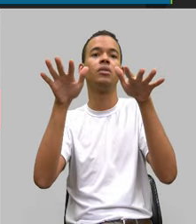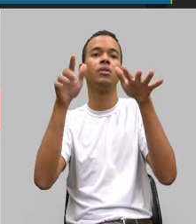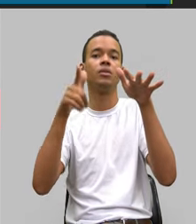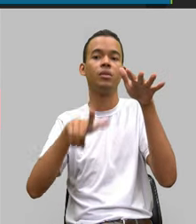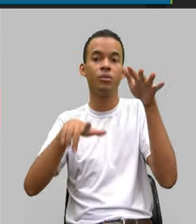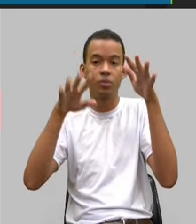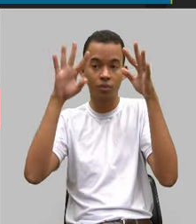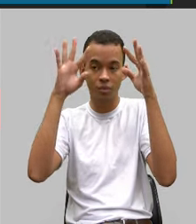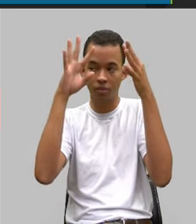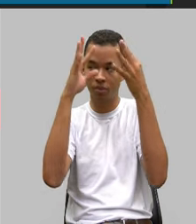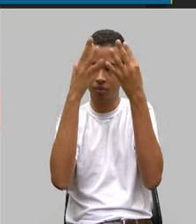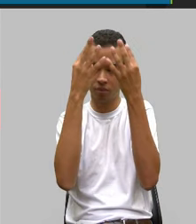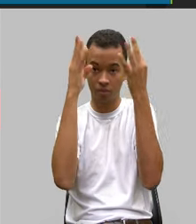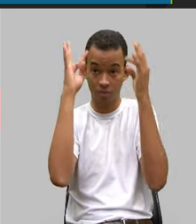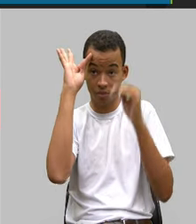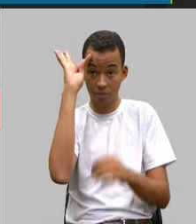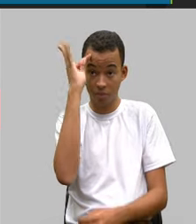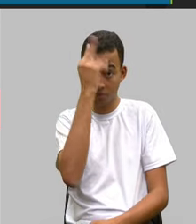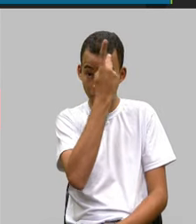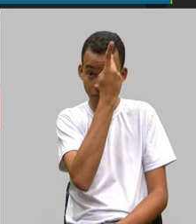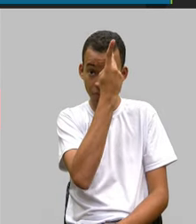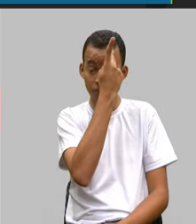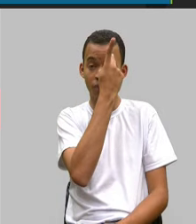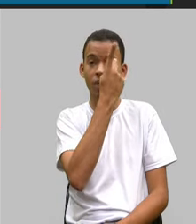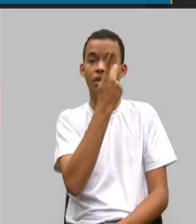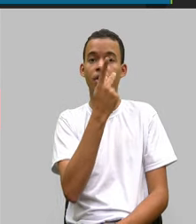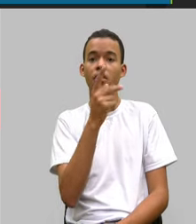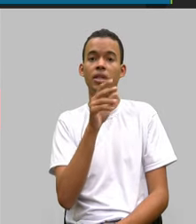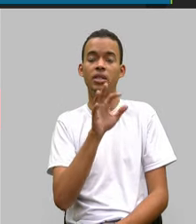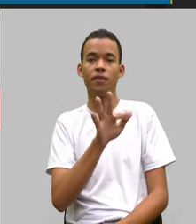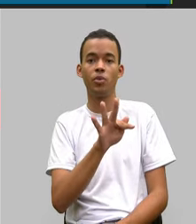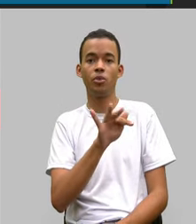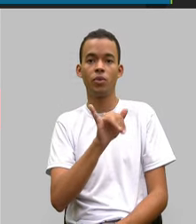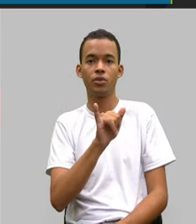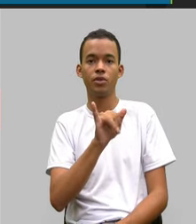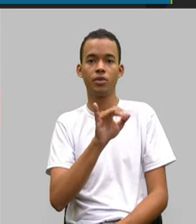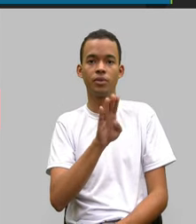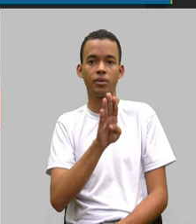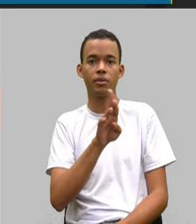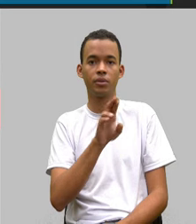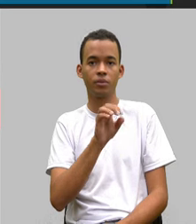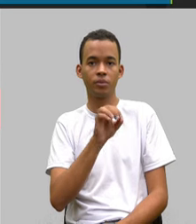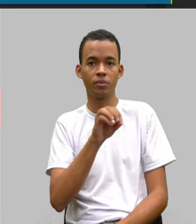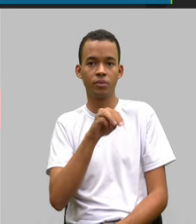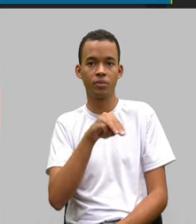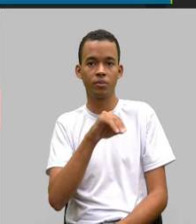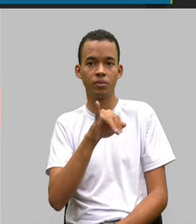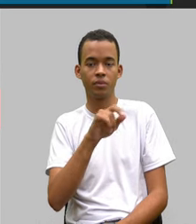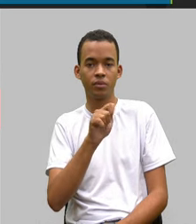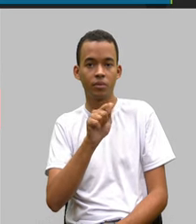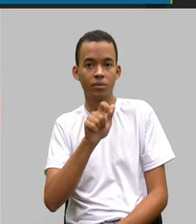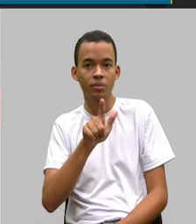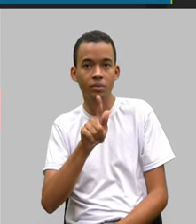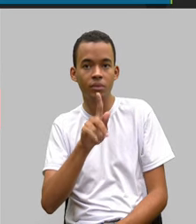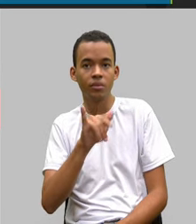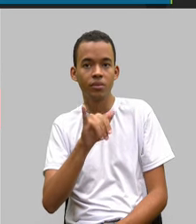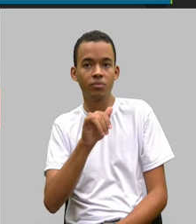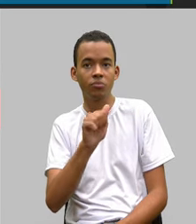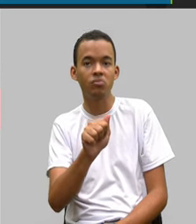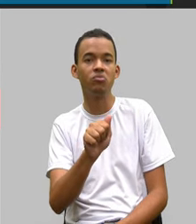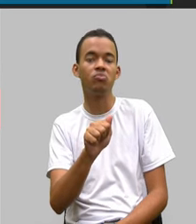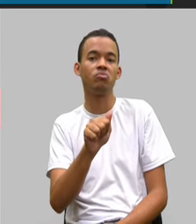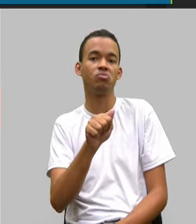TDH né da fibromialgia né fibromialgia eu acho que realmente vai ser uma uma área